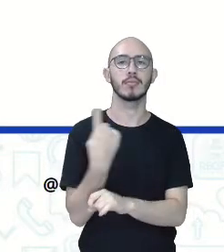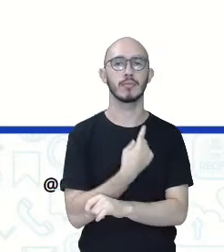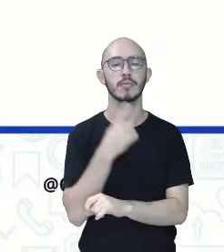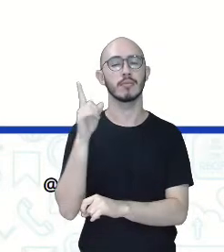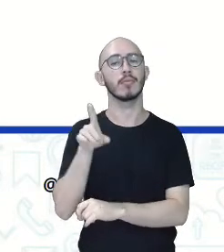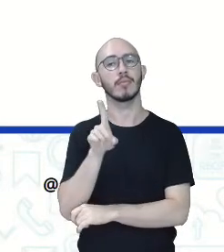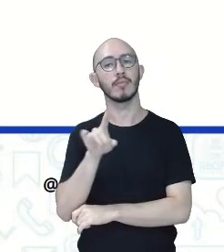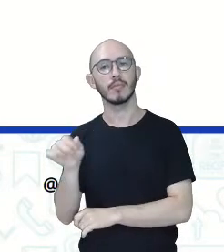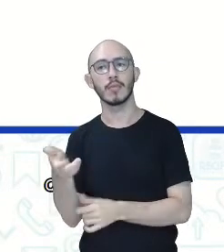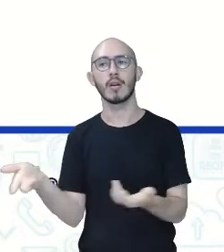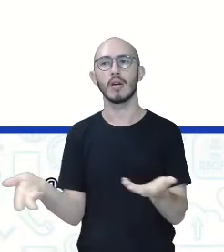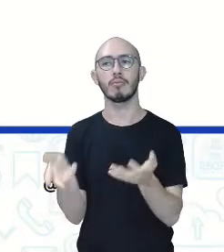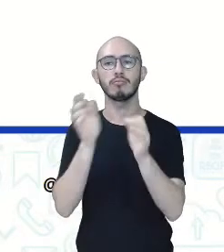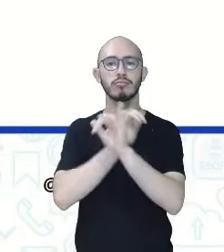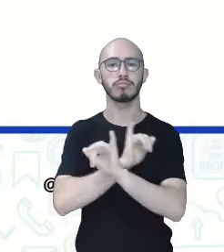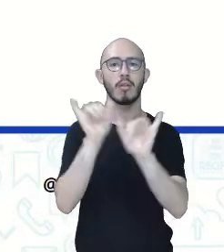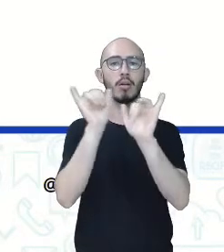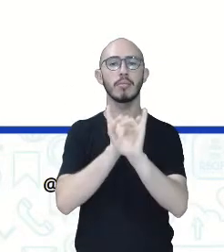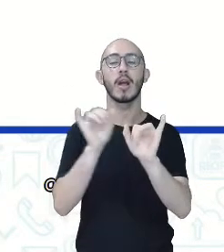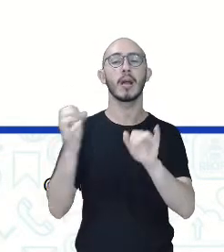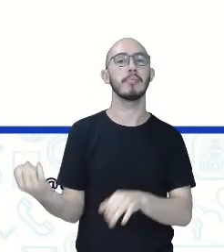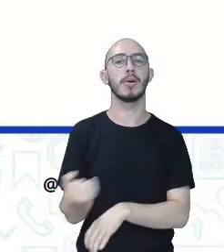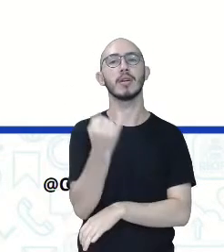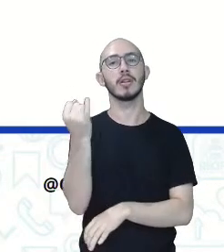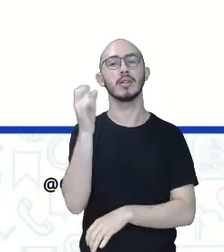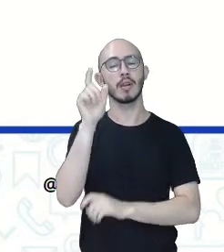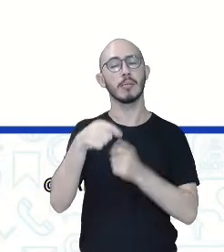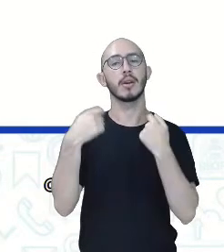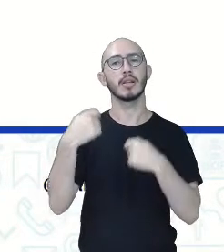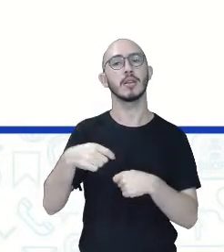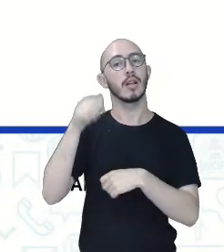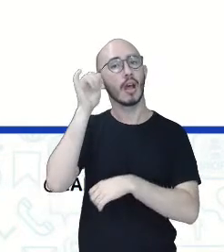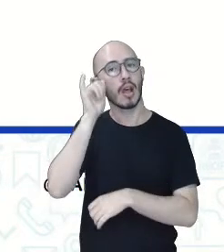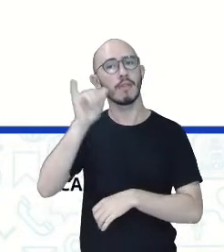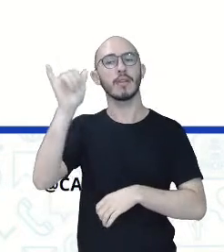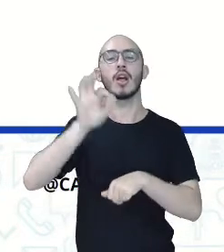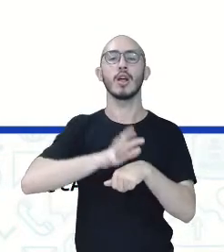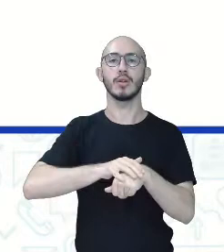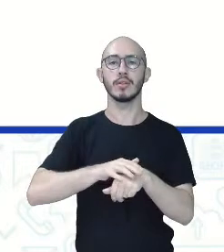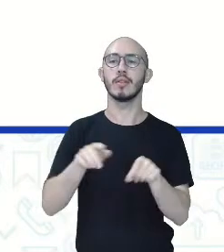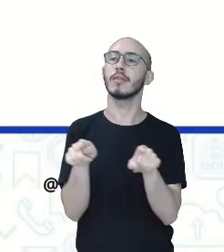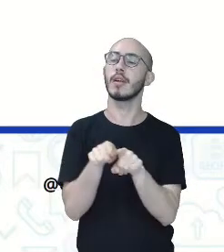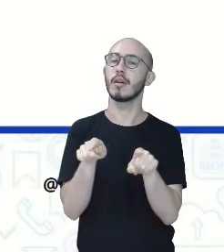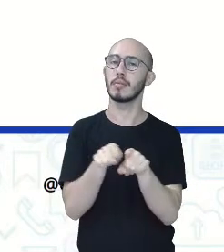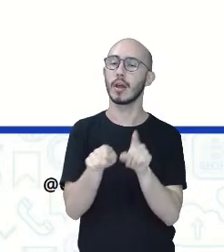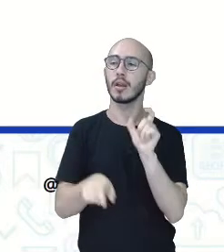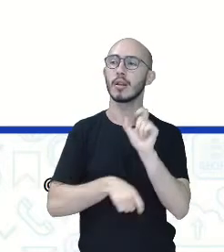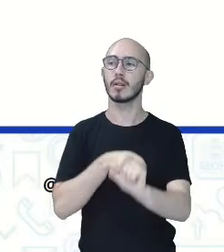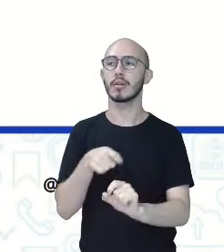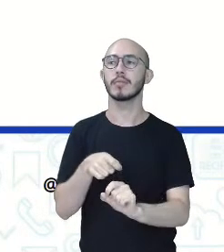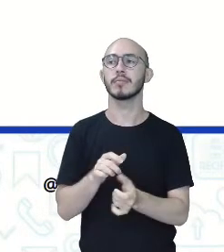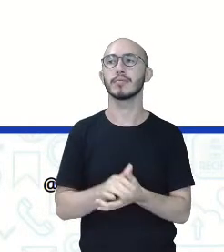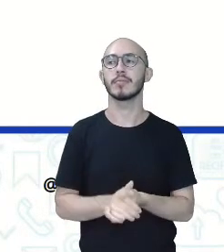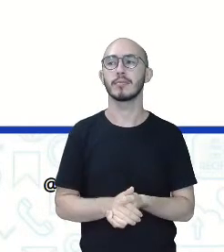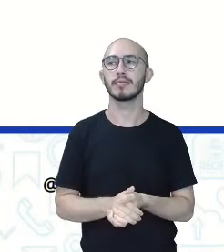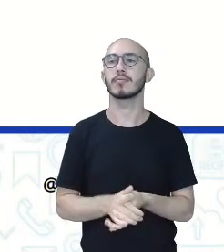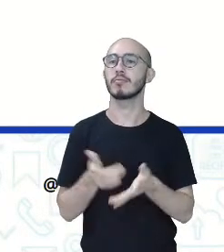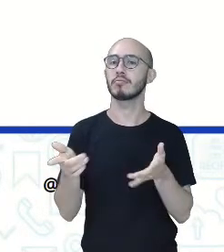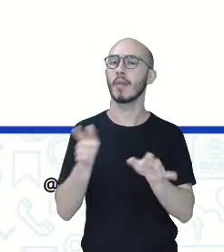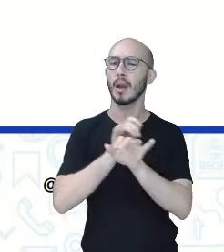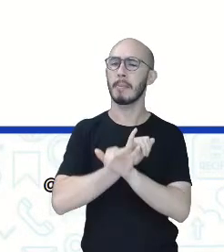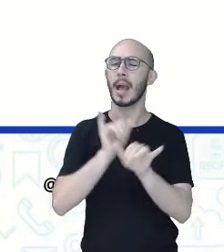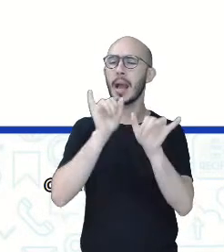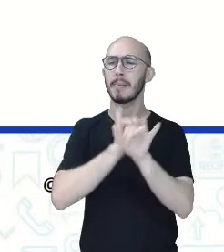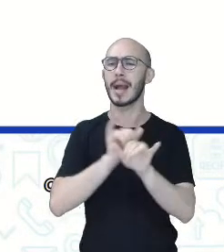esse dia divulga realmente a importância de prevenir a doença, também de realizar campanhas